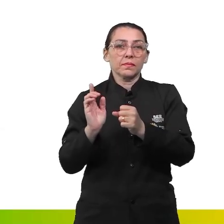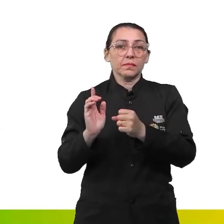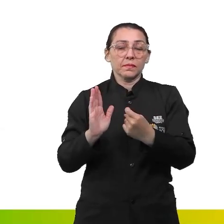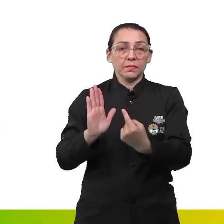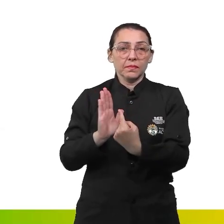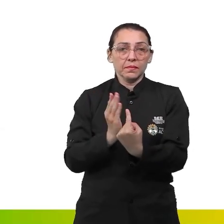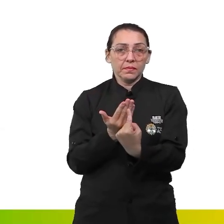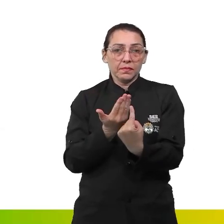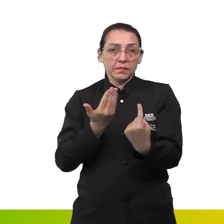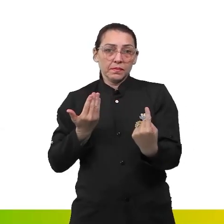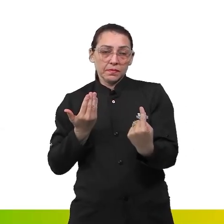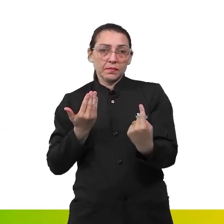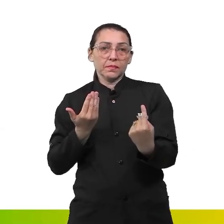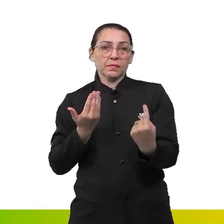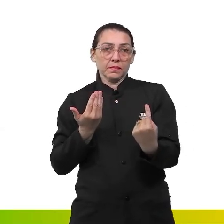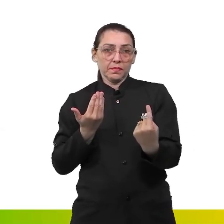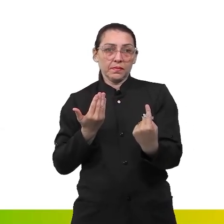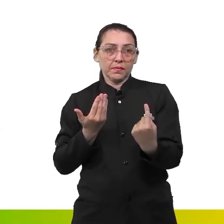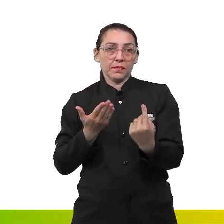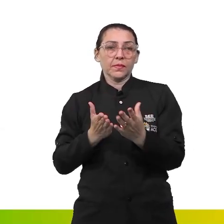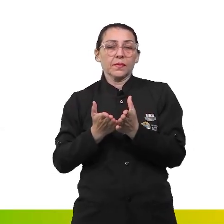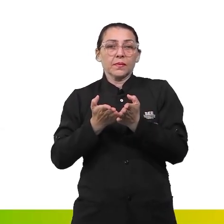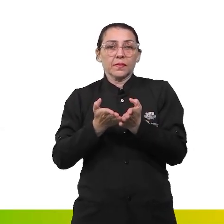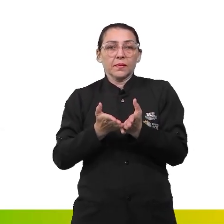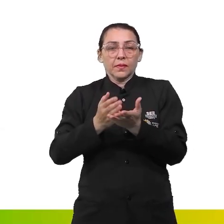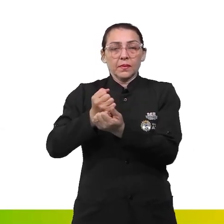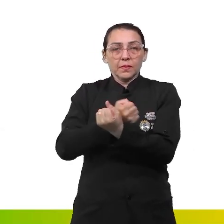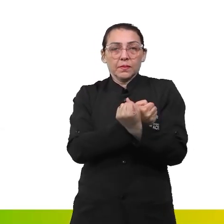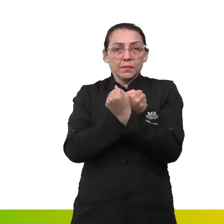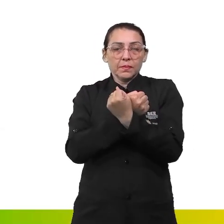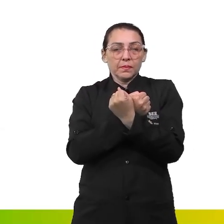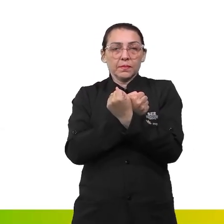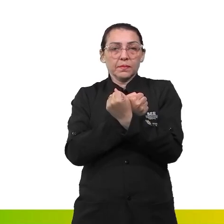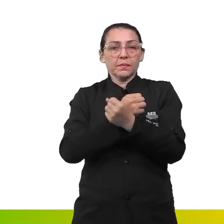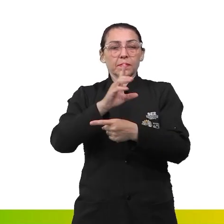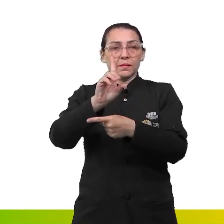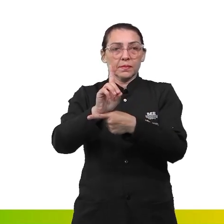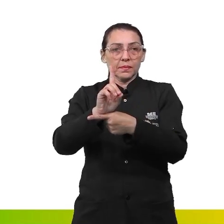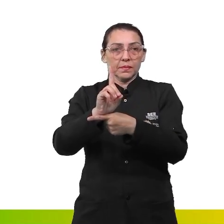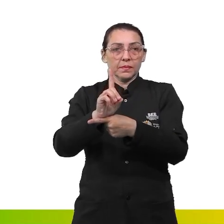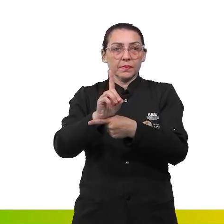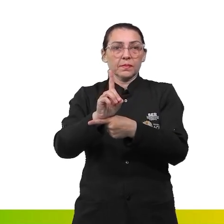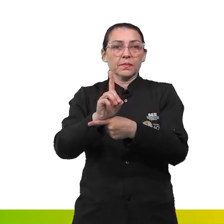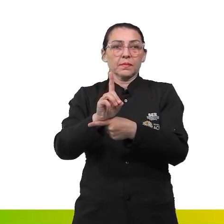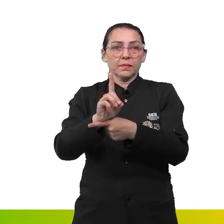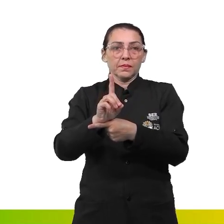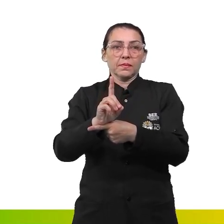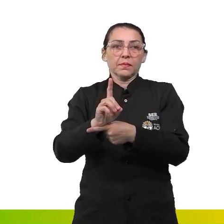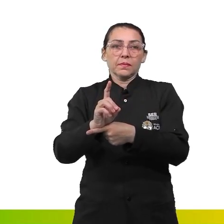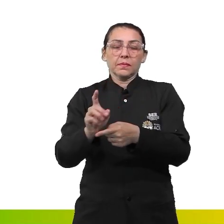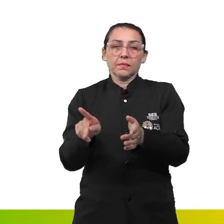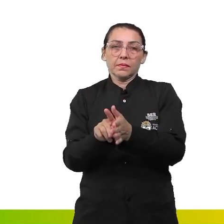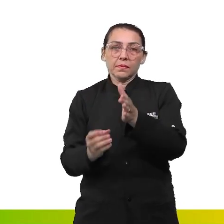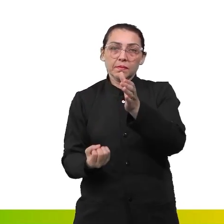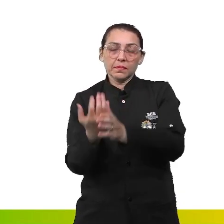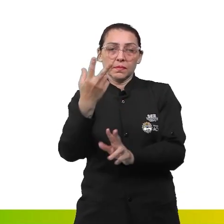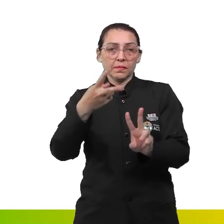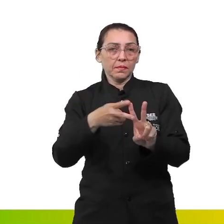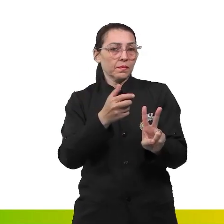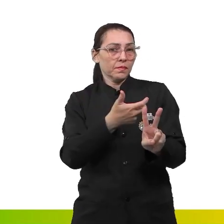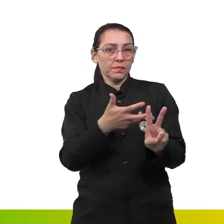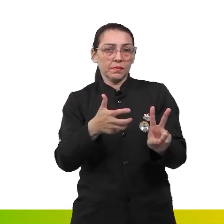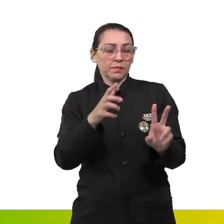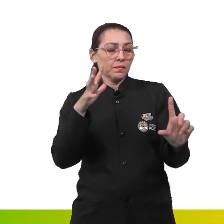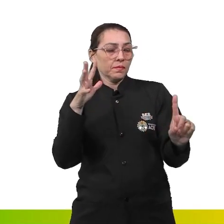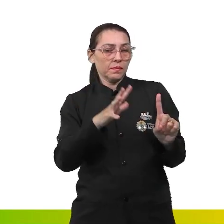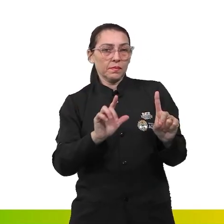região frente ao tráfico atlântico de escravizados. D. Predominância da matriz indígena sem influência